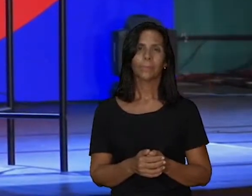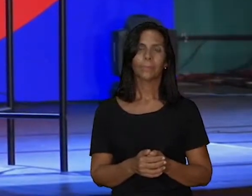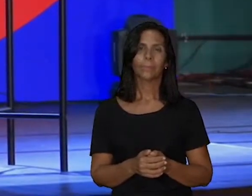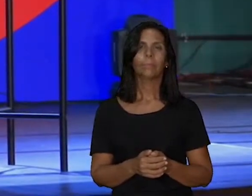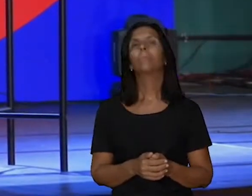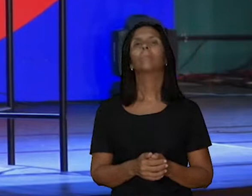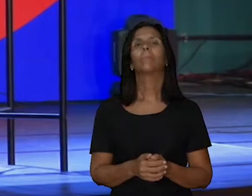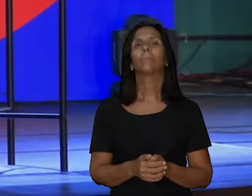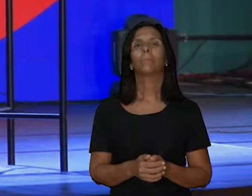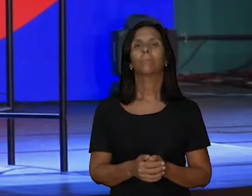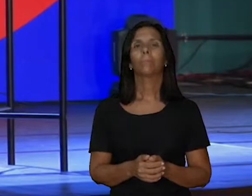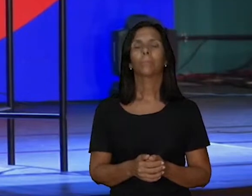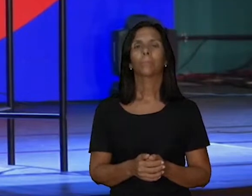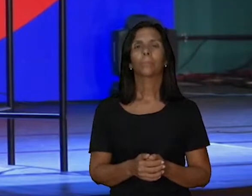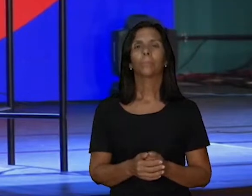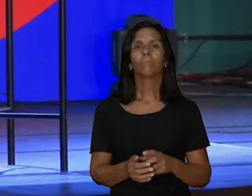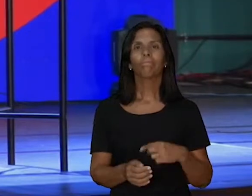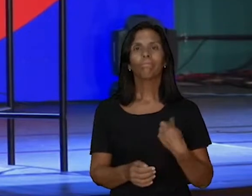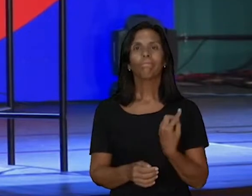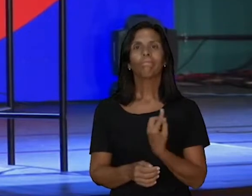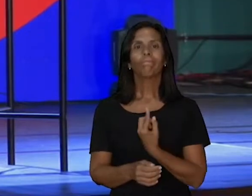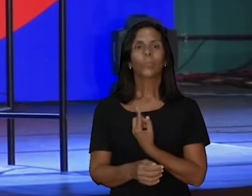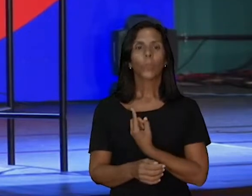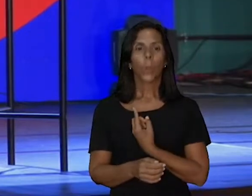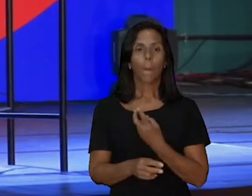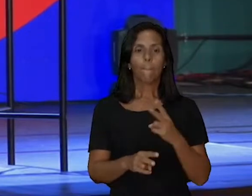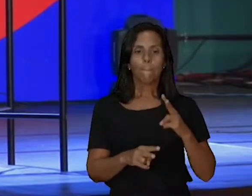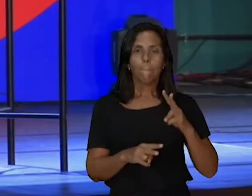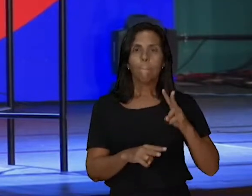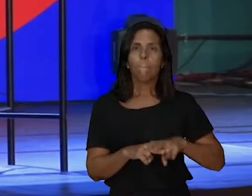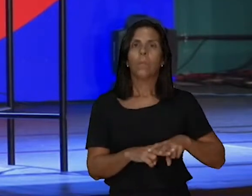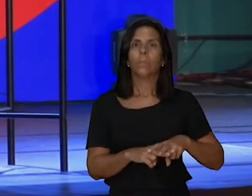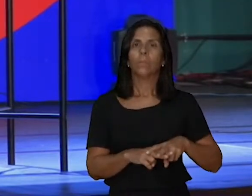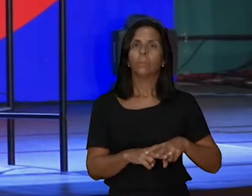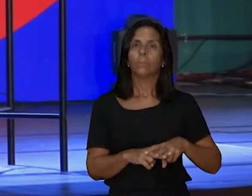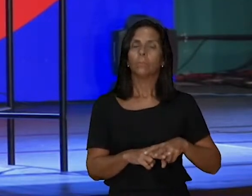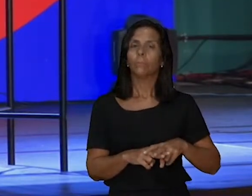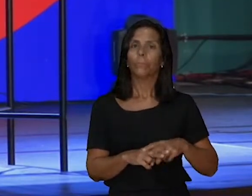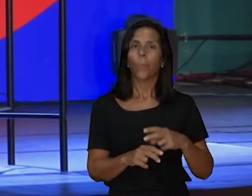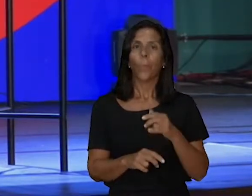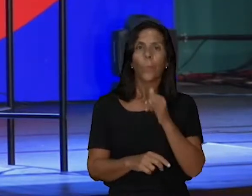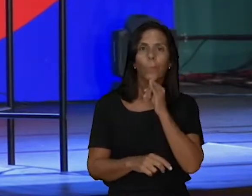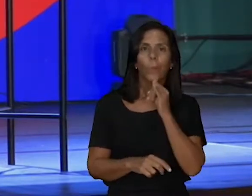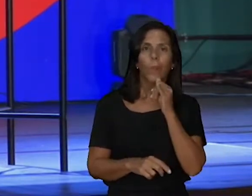Muitas vezes nós estamos presos a coisas como eu mencionei da política.